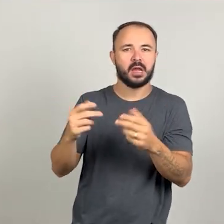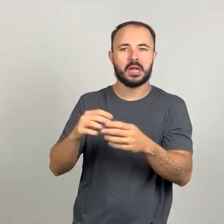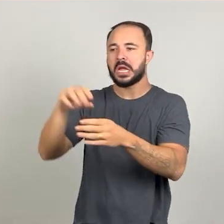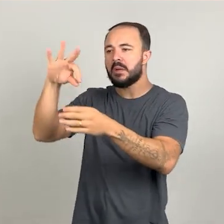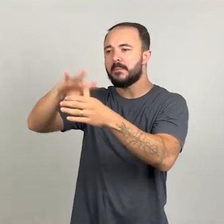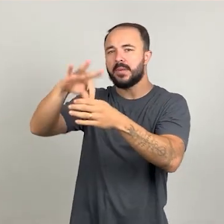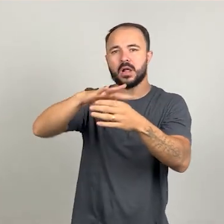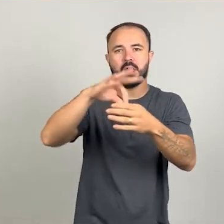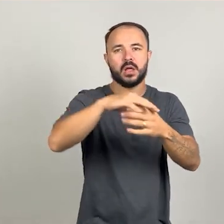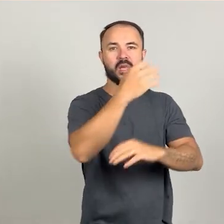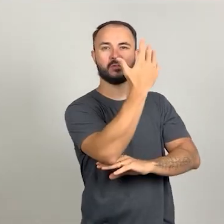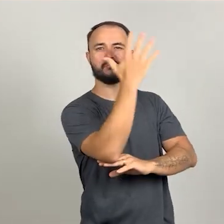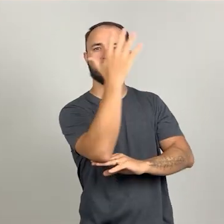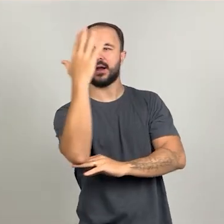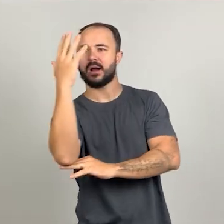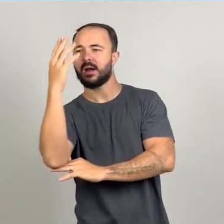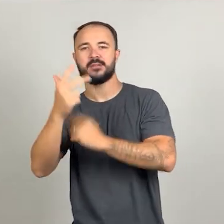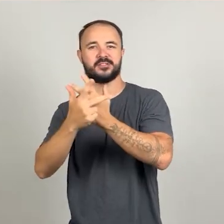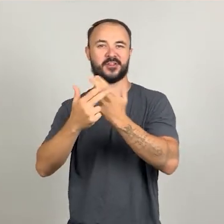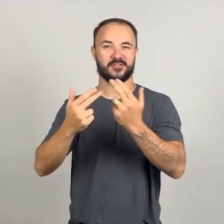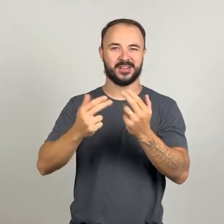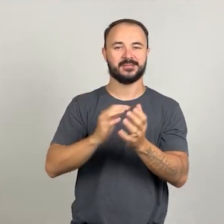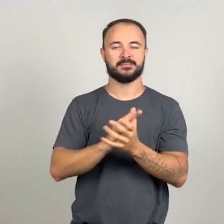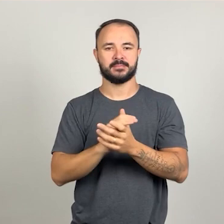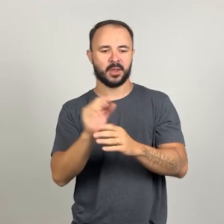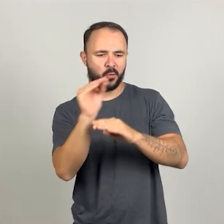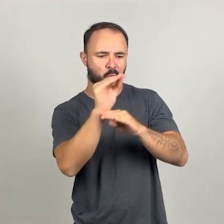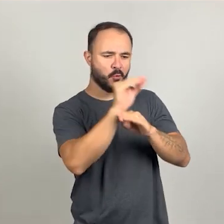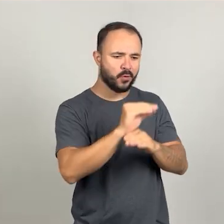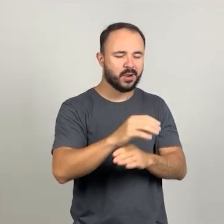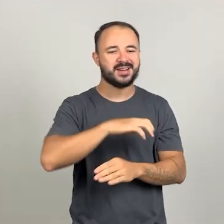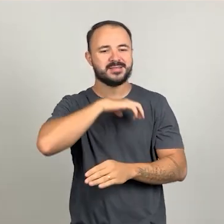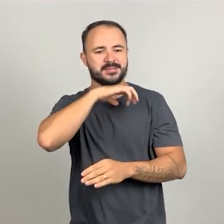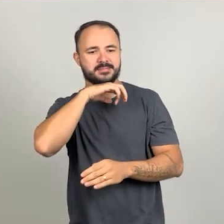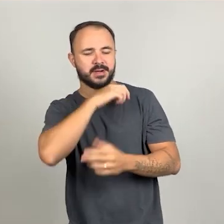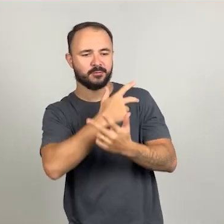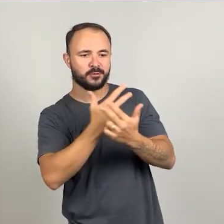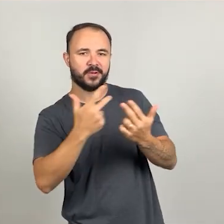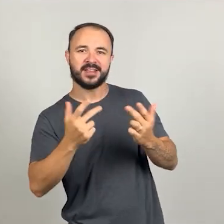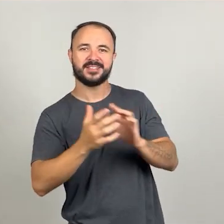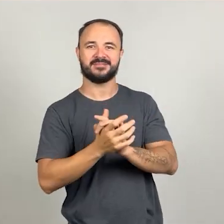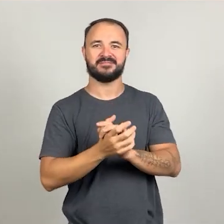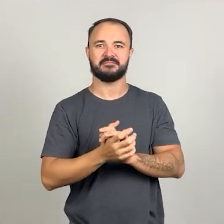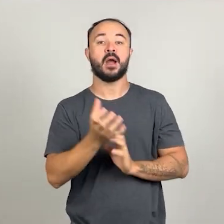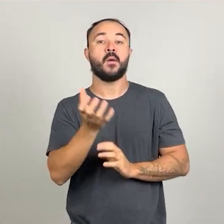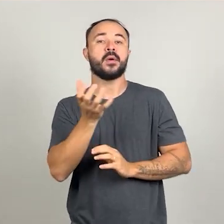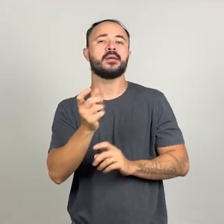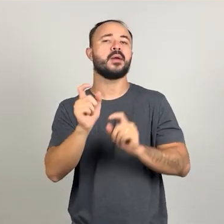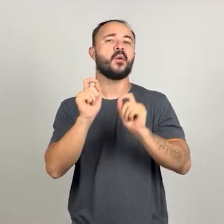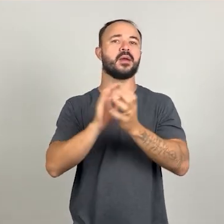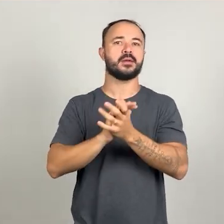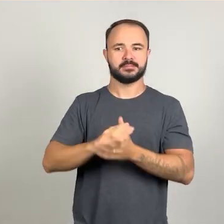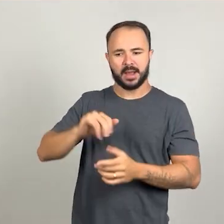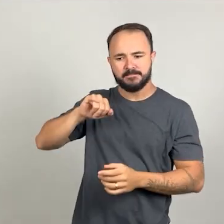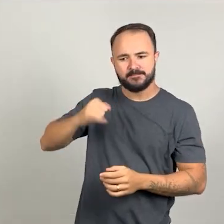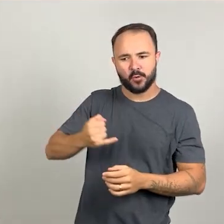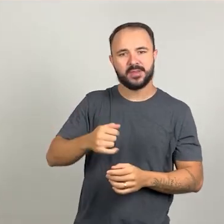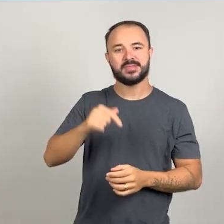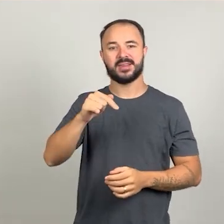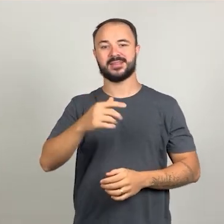plantar, criar animais, pessoas que vinham aqui, que chegavam aqui no intuito de aproveitar o crescimento da cidade,